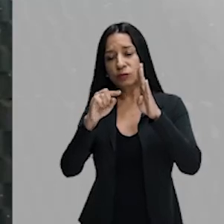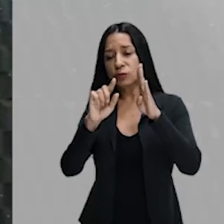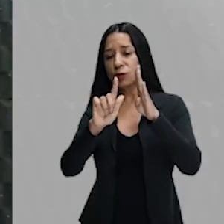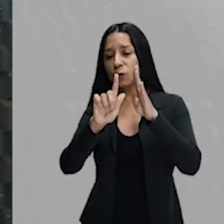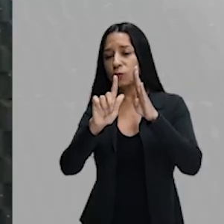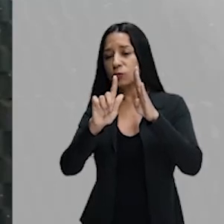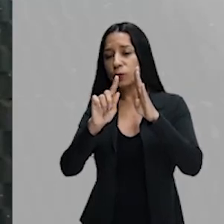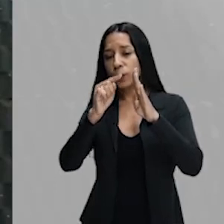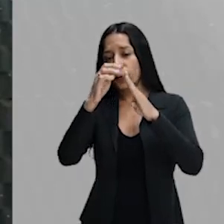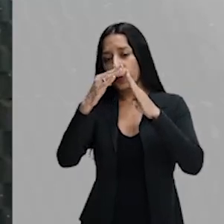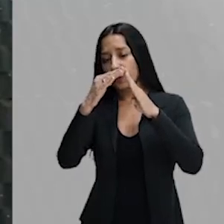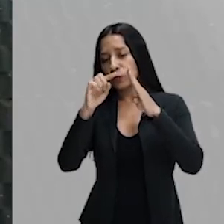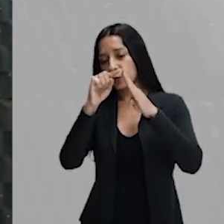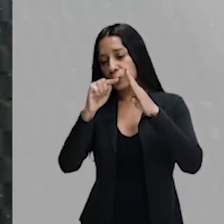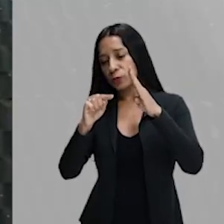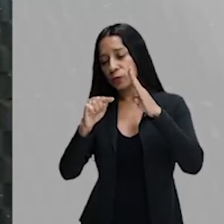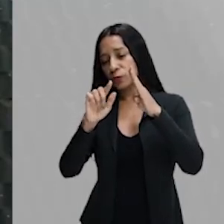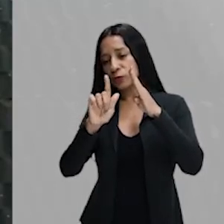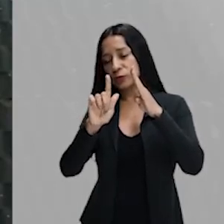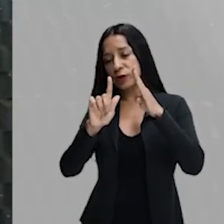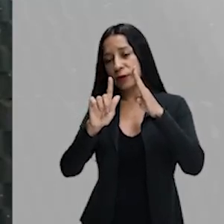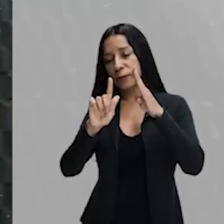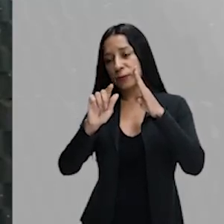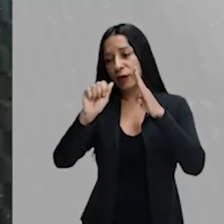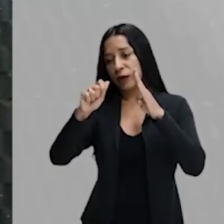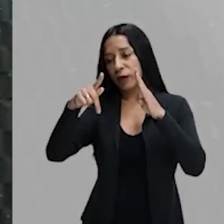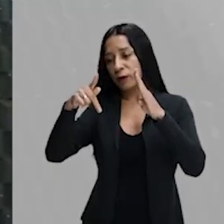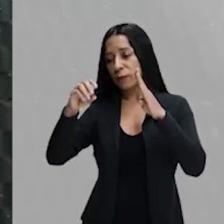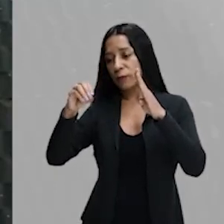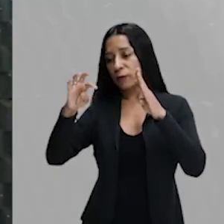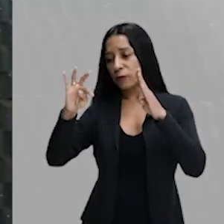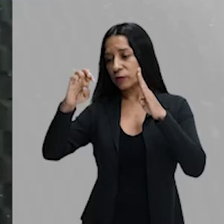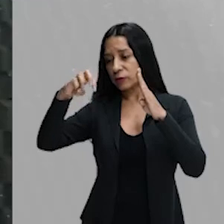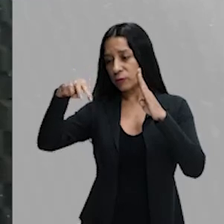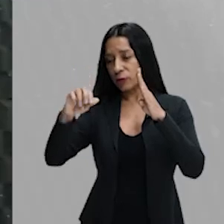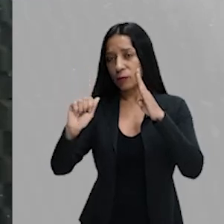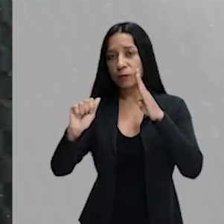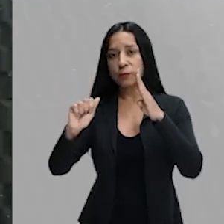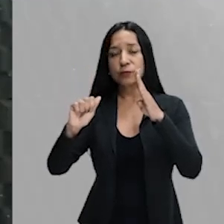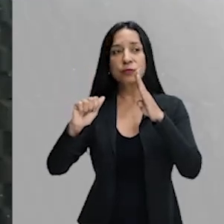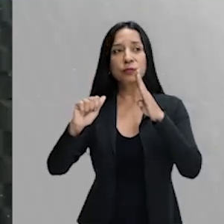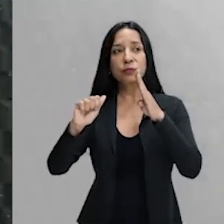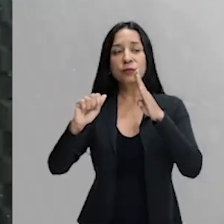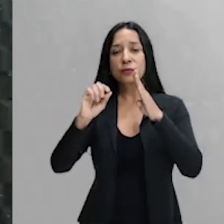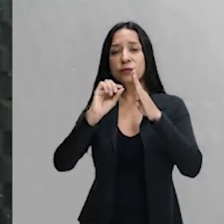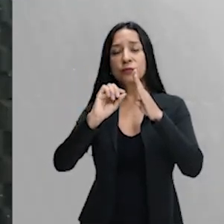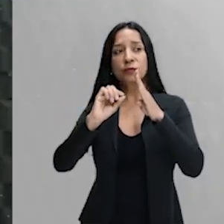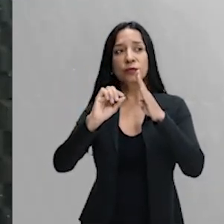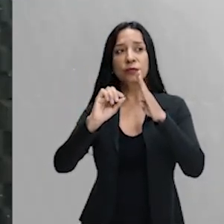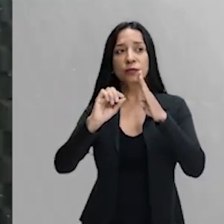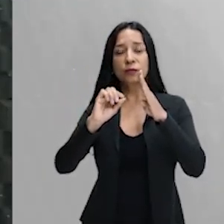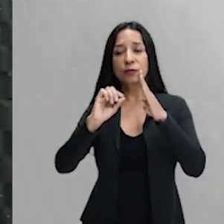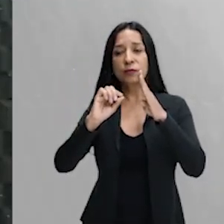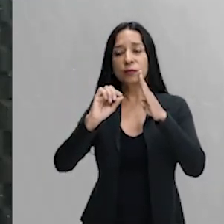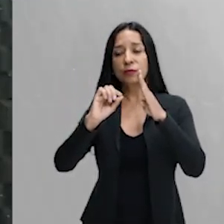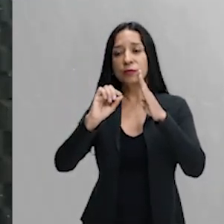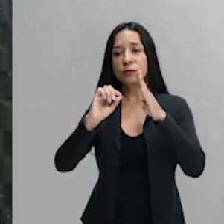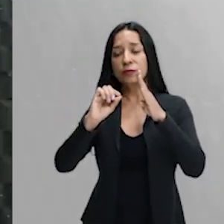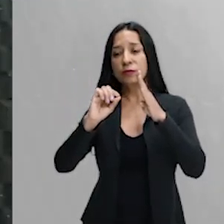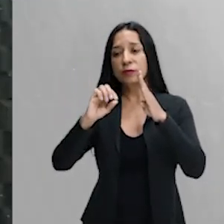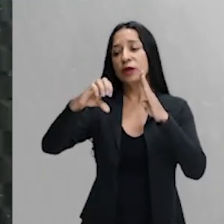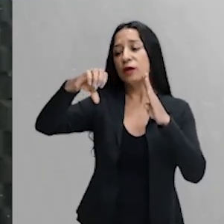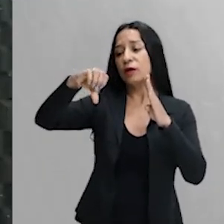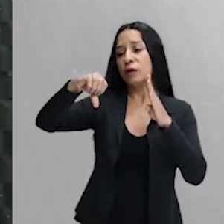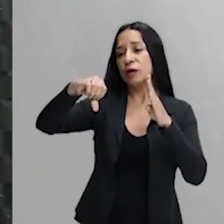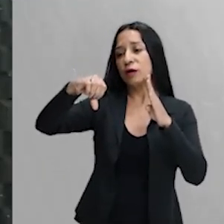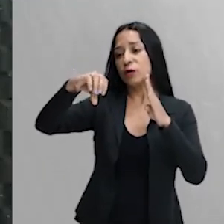G. Esse aí é o apótema da pirâmide, tá? Ela faz aqui, ó, 90 graus com a